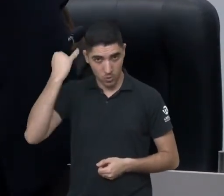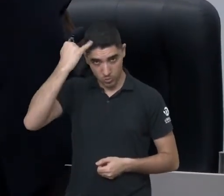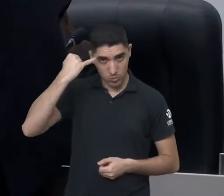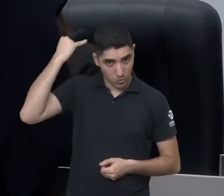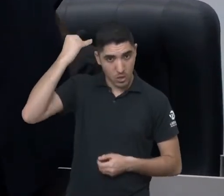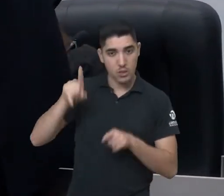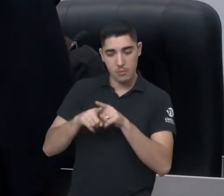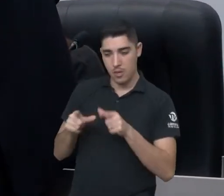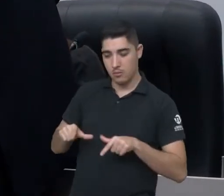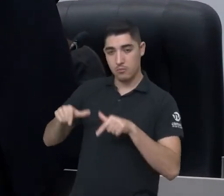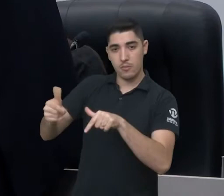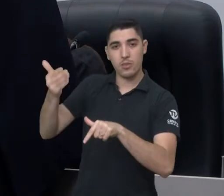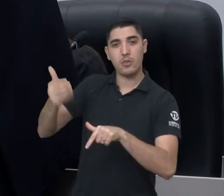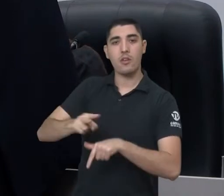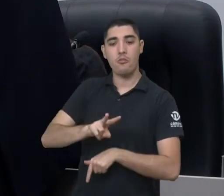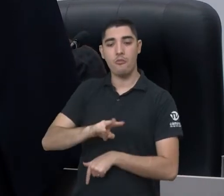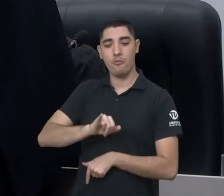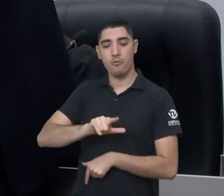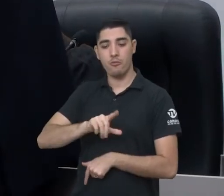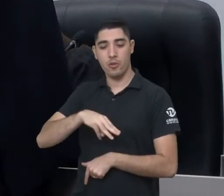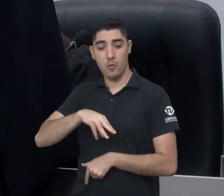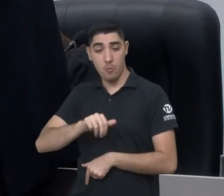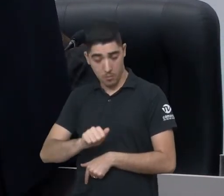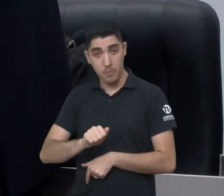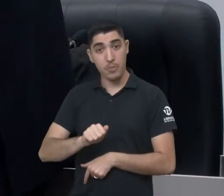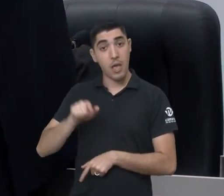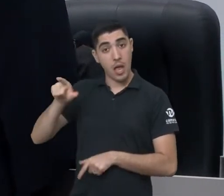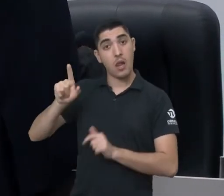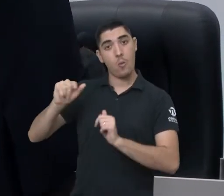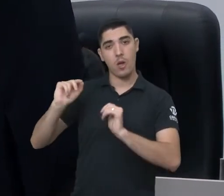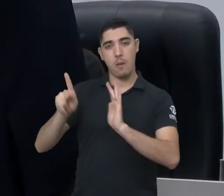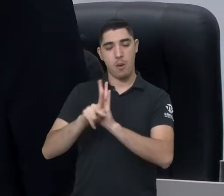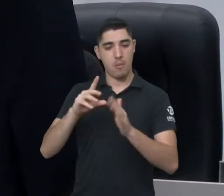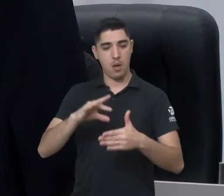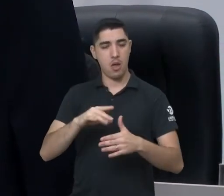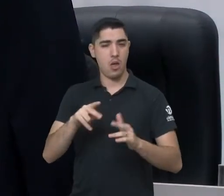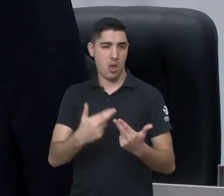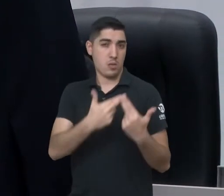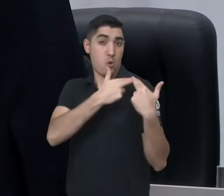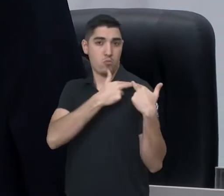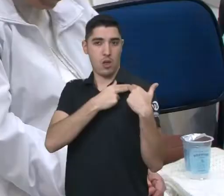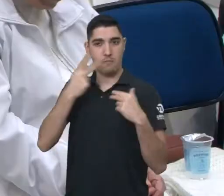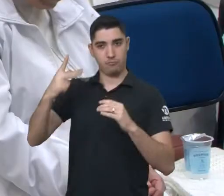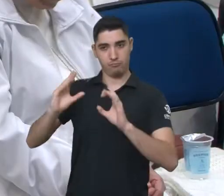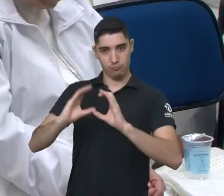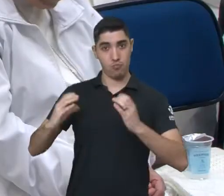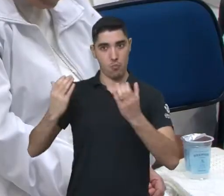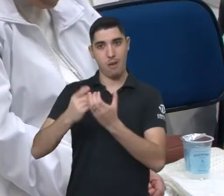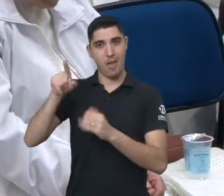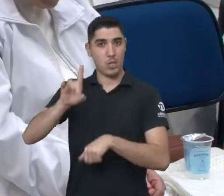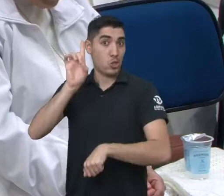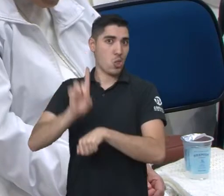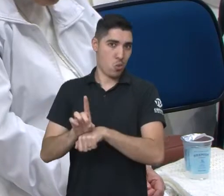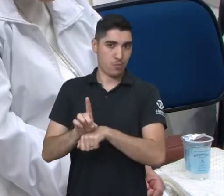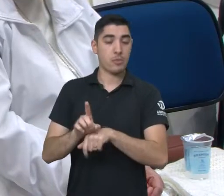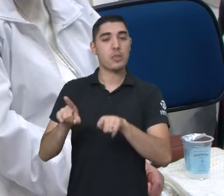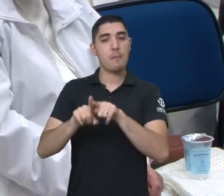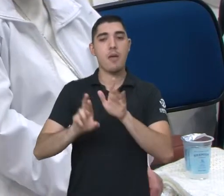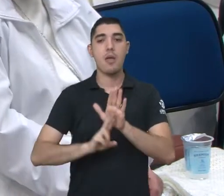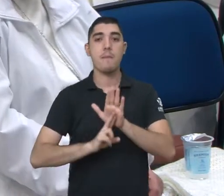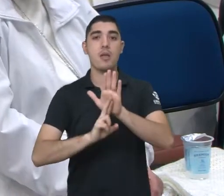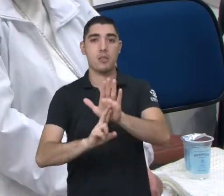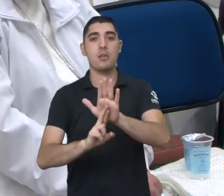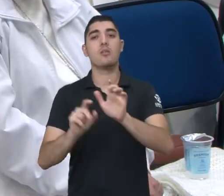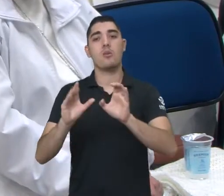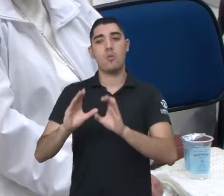da medalha à Madre Vilma Marlene de Andrade, superiora da congregação. Também representando o Instituto